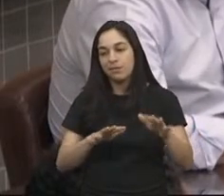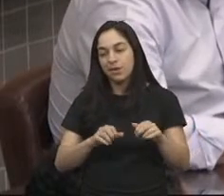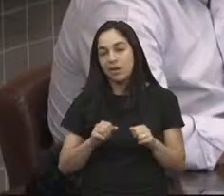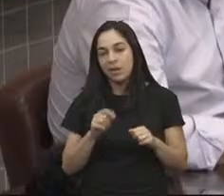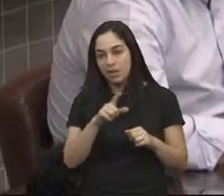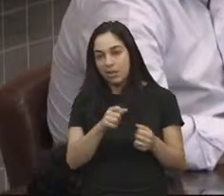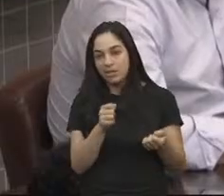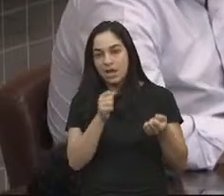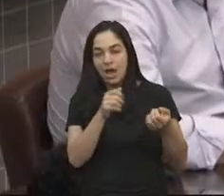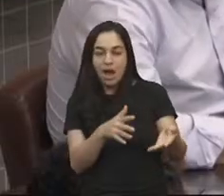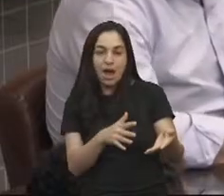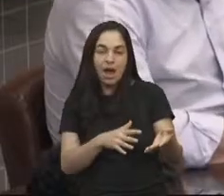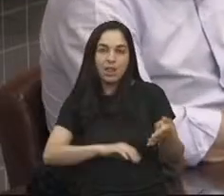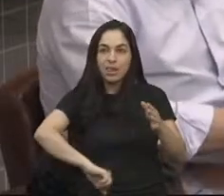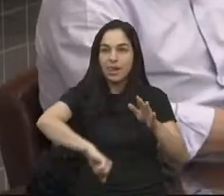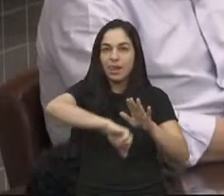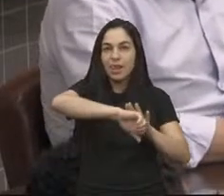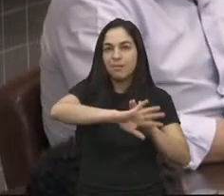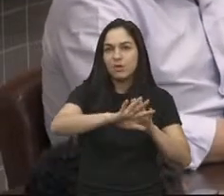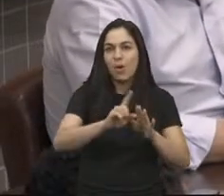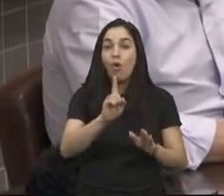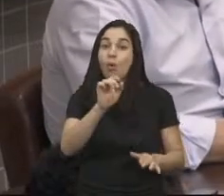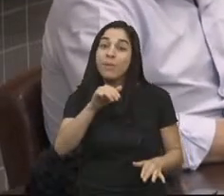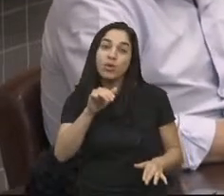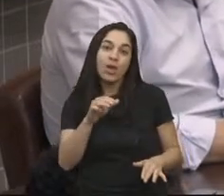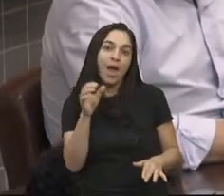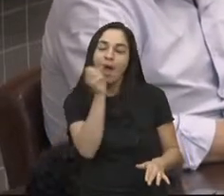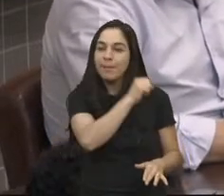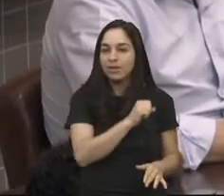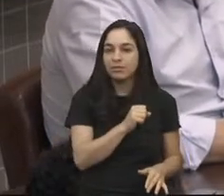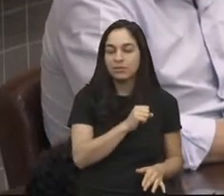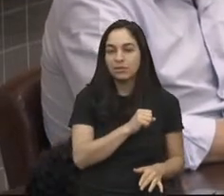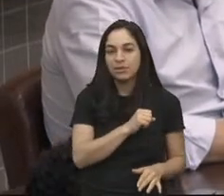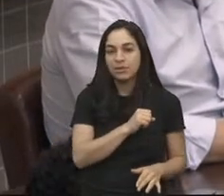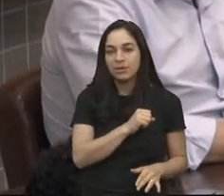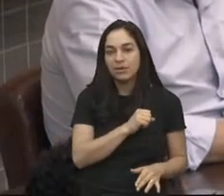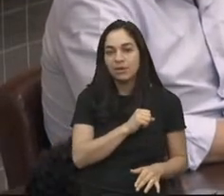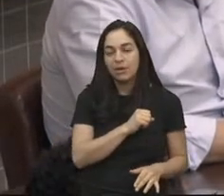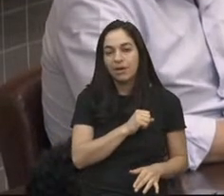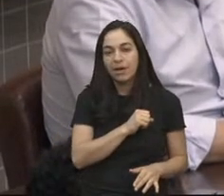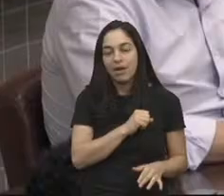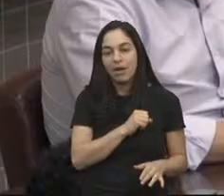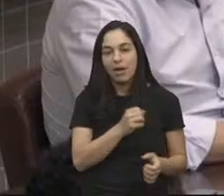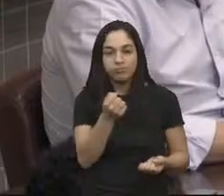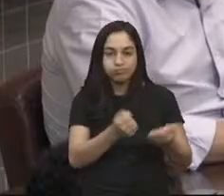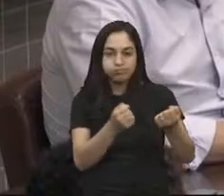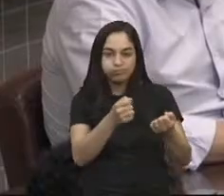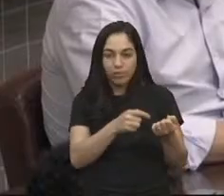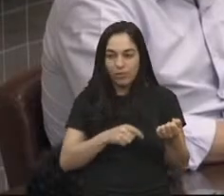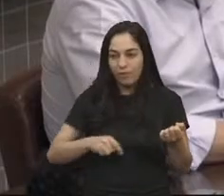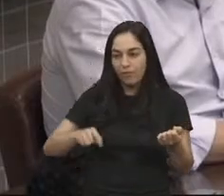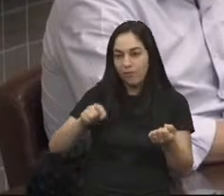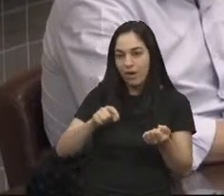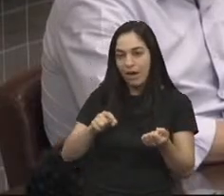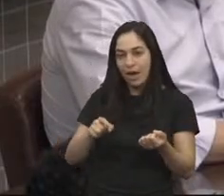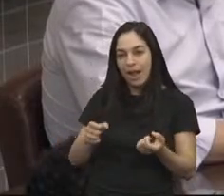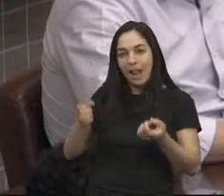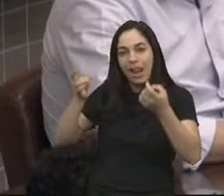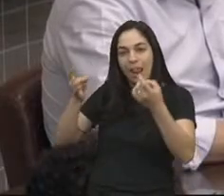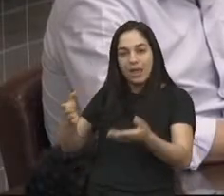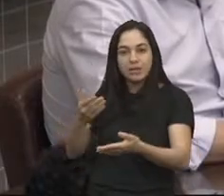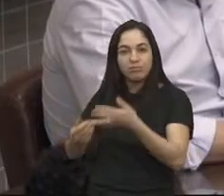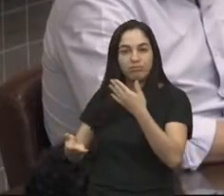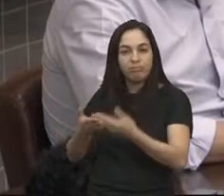desse ato infracionário, ele é de menos de 1 minuto. É o tempo de você desembarcar do veículo, acessar a caçamba, pegar o material, jogar na porta e